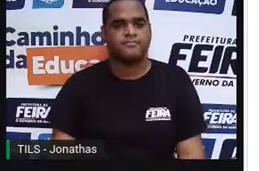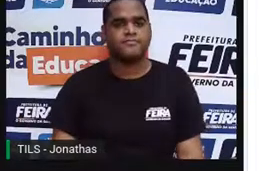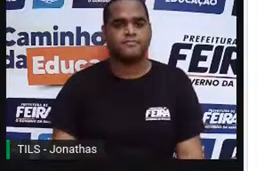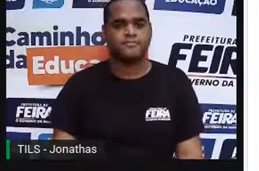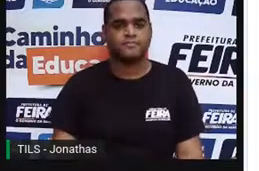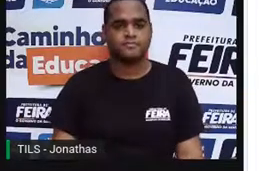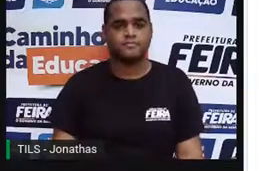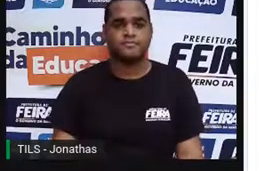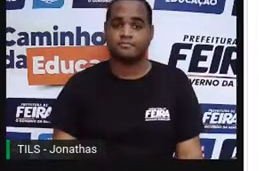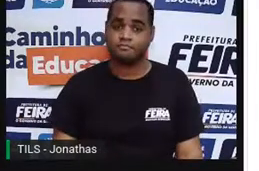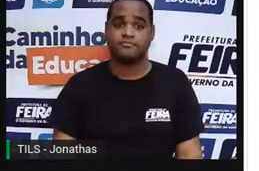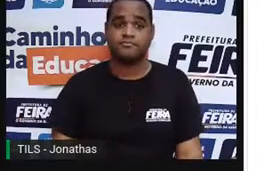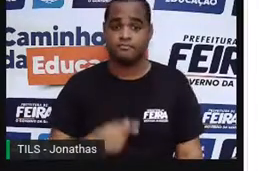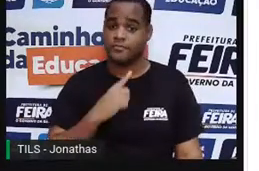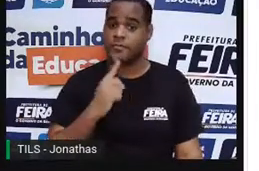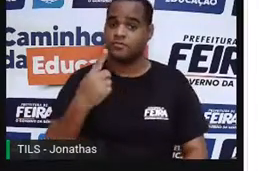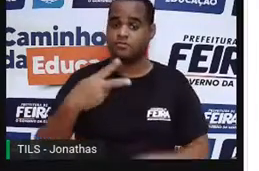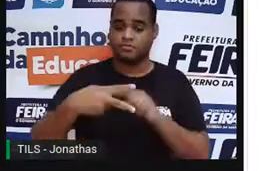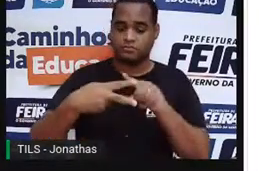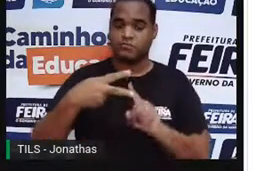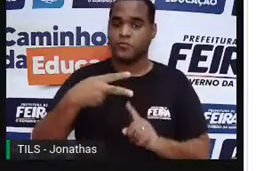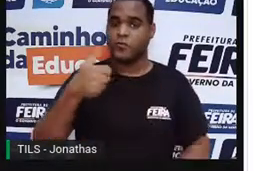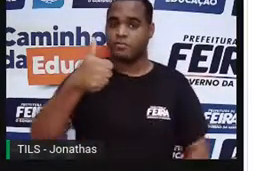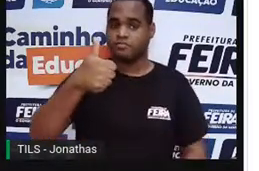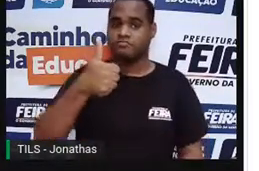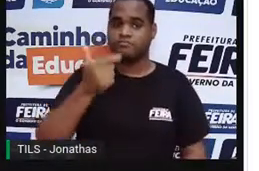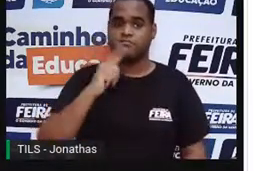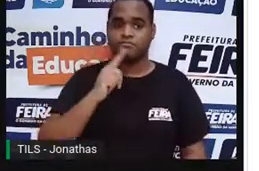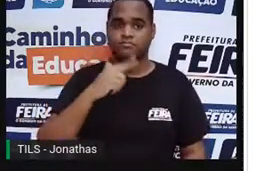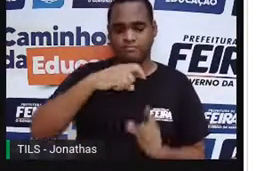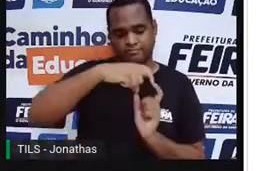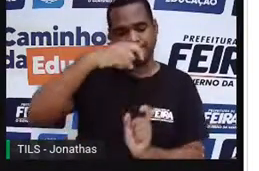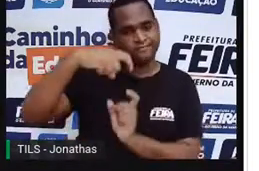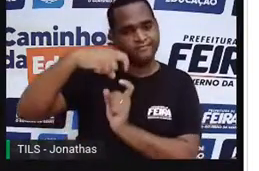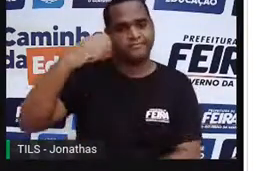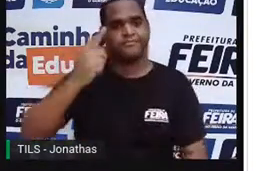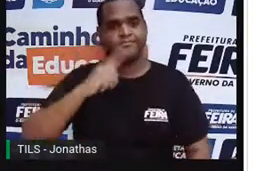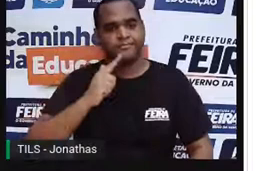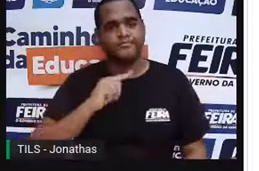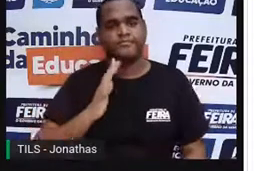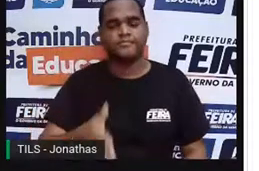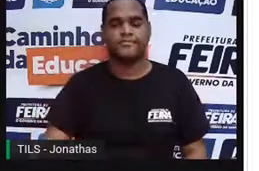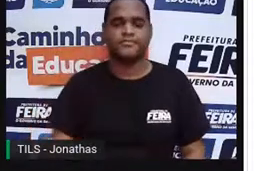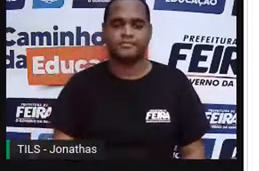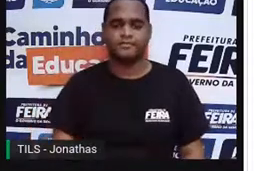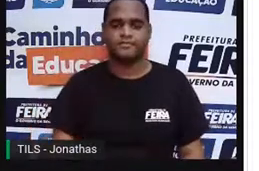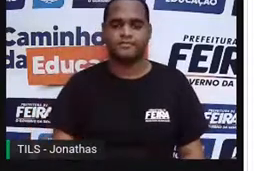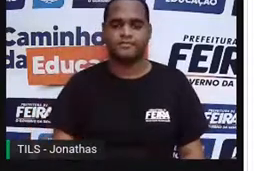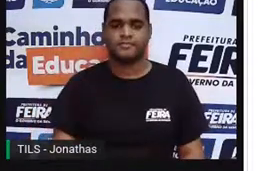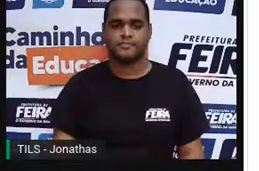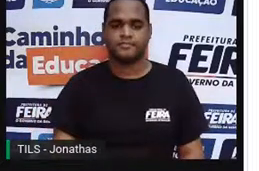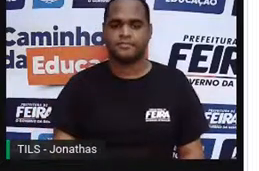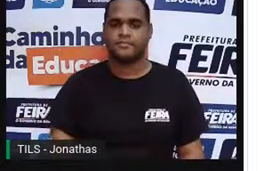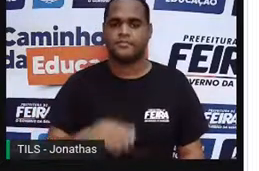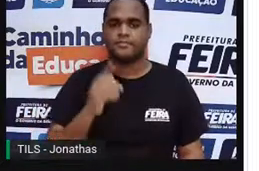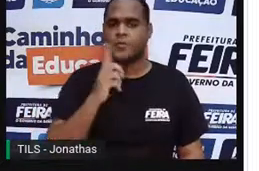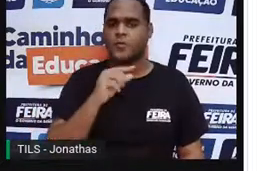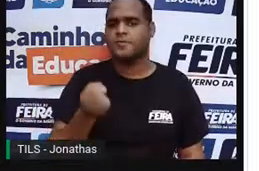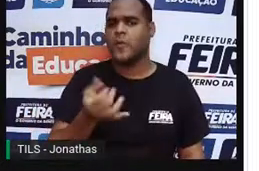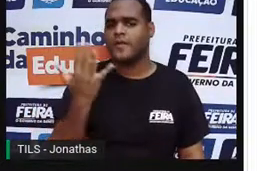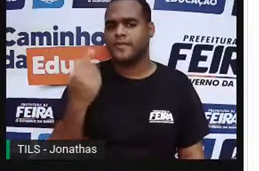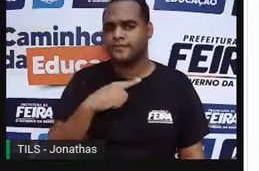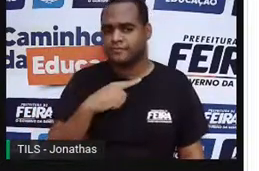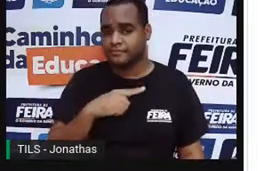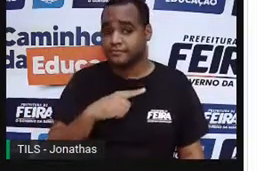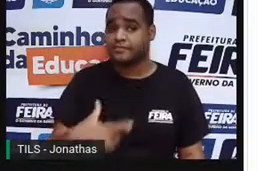eu já estou completando aqui duas fileirinhas se você acha que cabe mais quantas